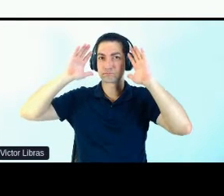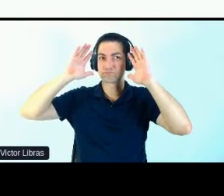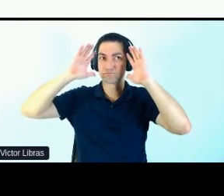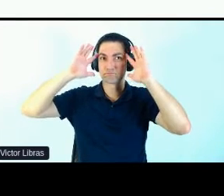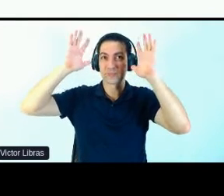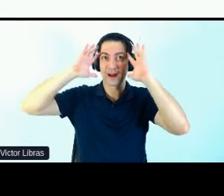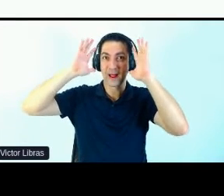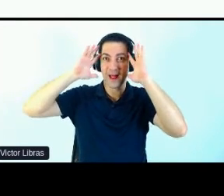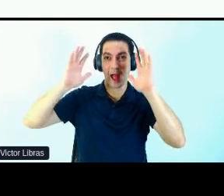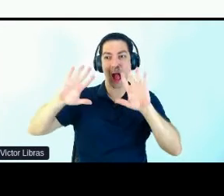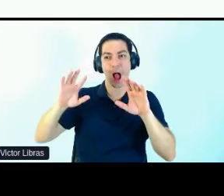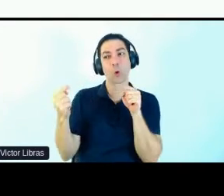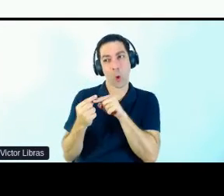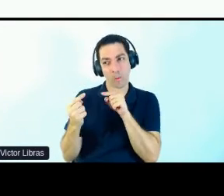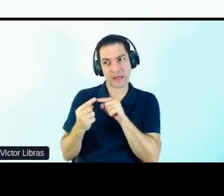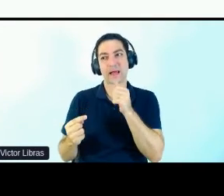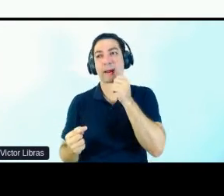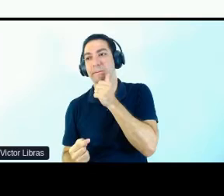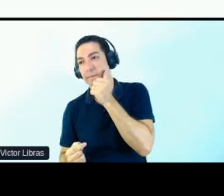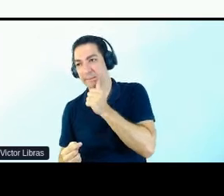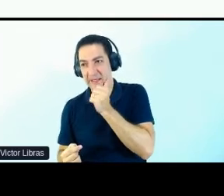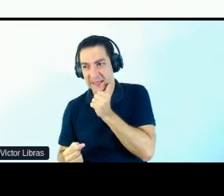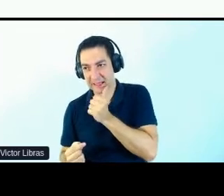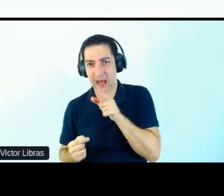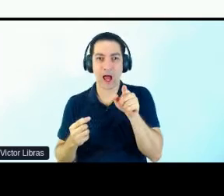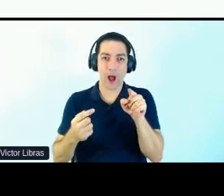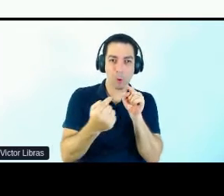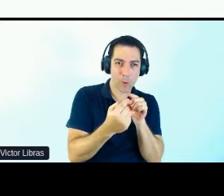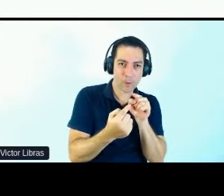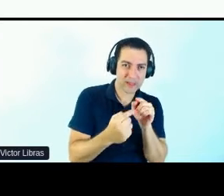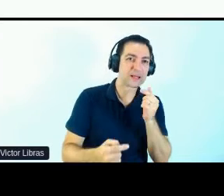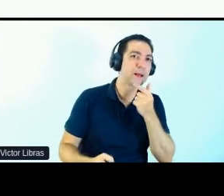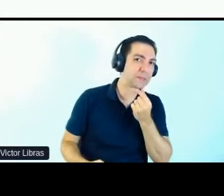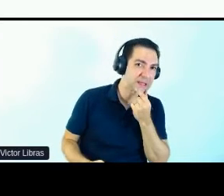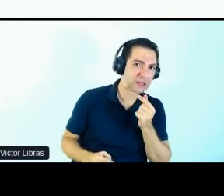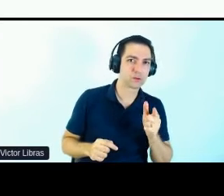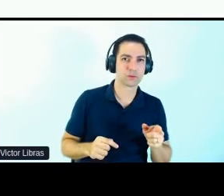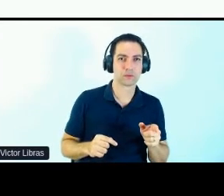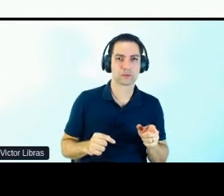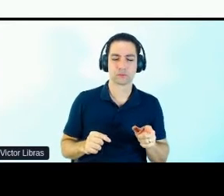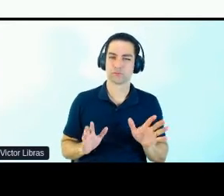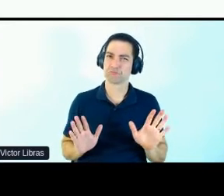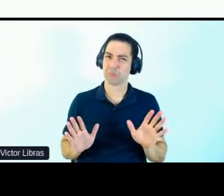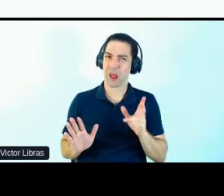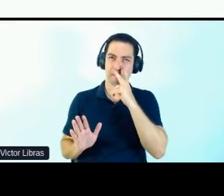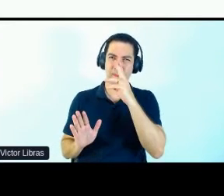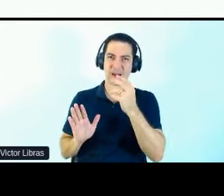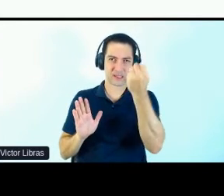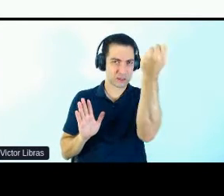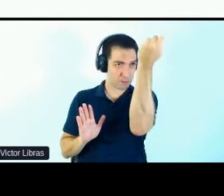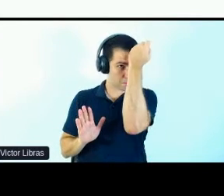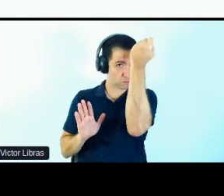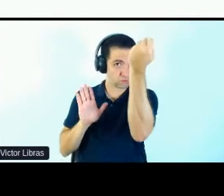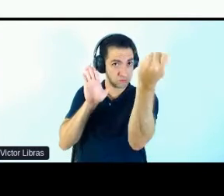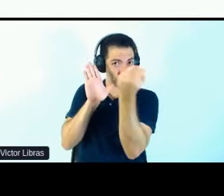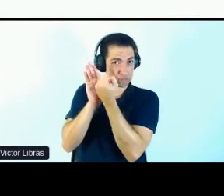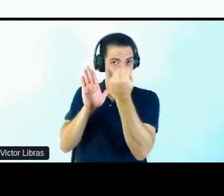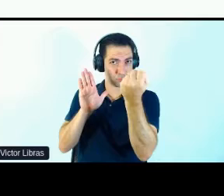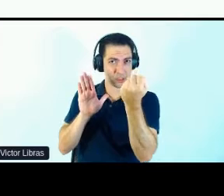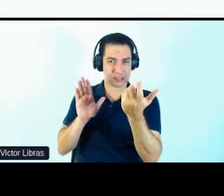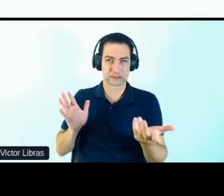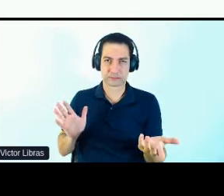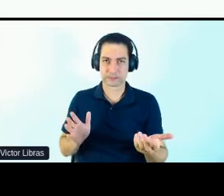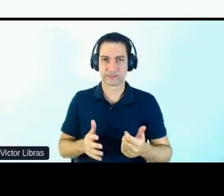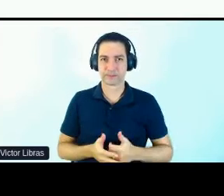rótulo? Aqui a gente está mostrando uma pesquisa super simples feita com brinquedos meninos, brinquedos meninas. Feita na